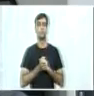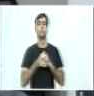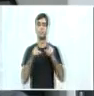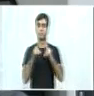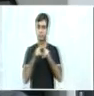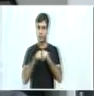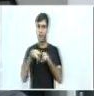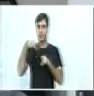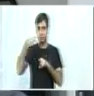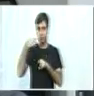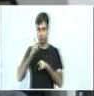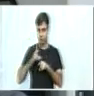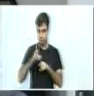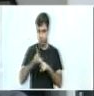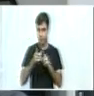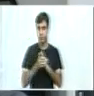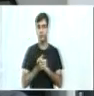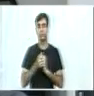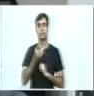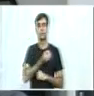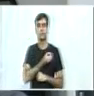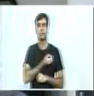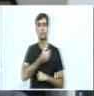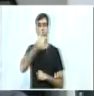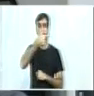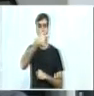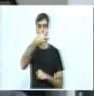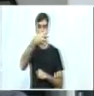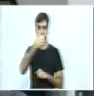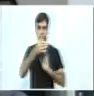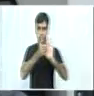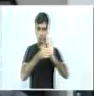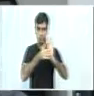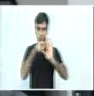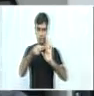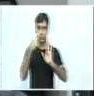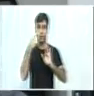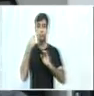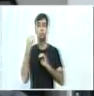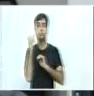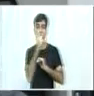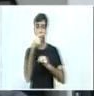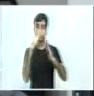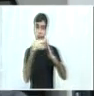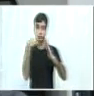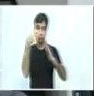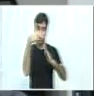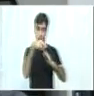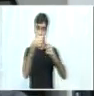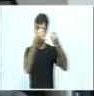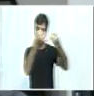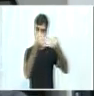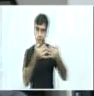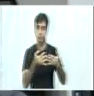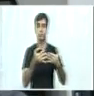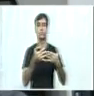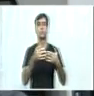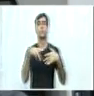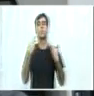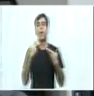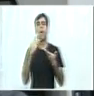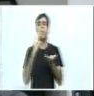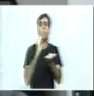Também do mesmo vereador, indicação 240, que informe a esta casa o valor arrecadado em multas